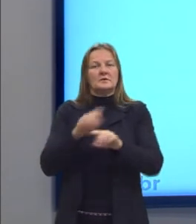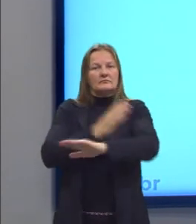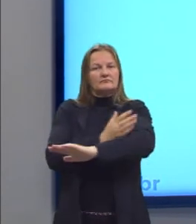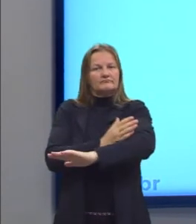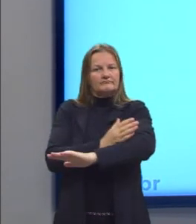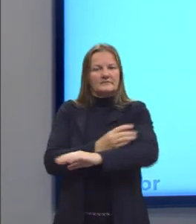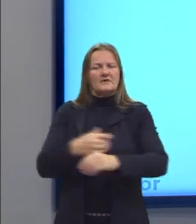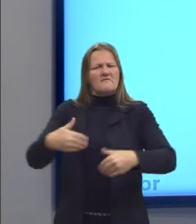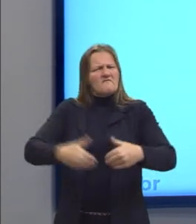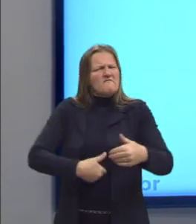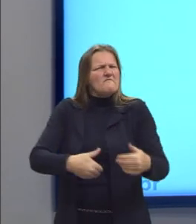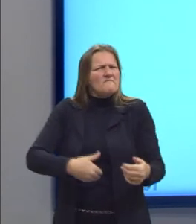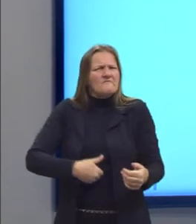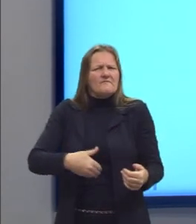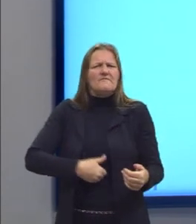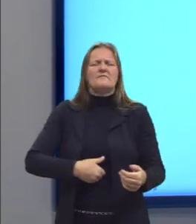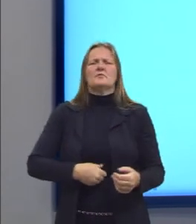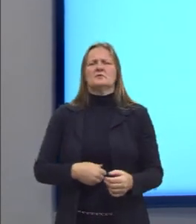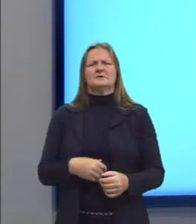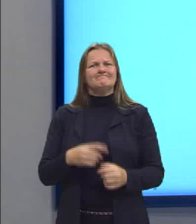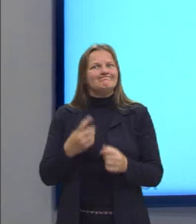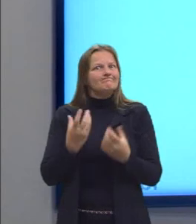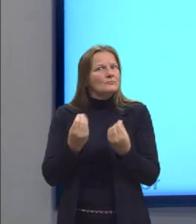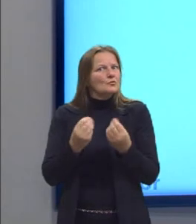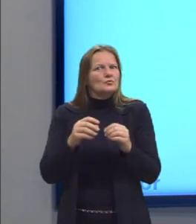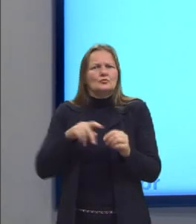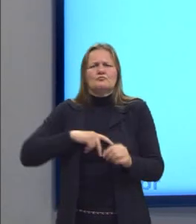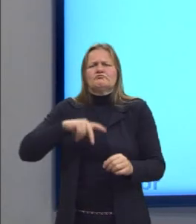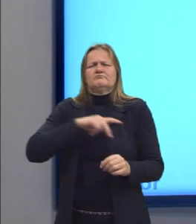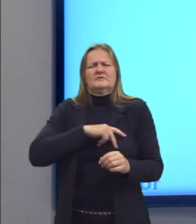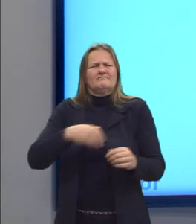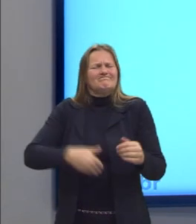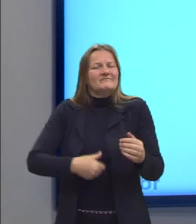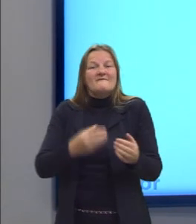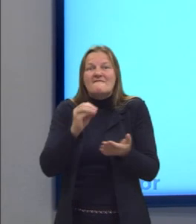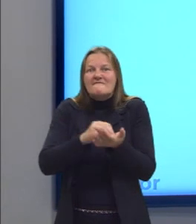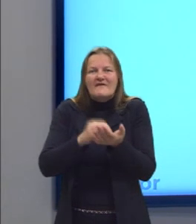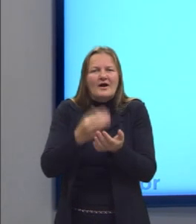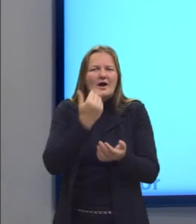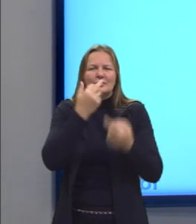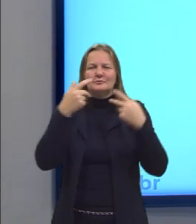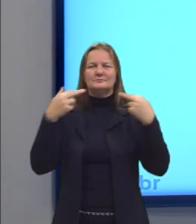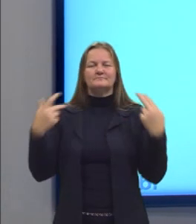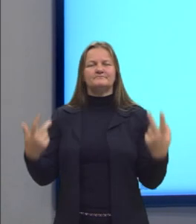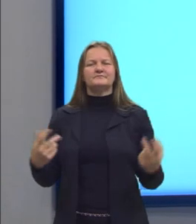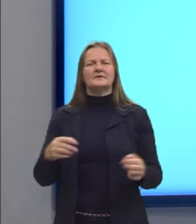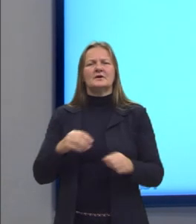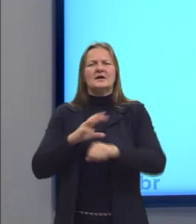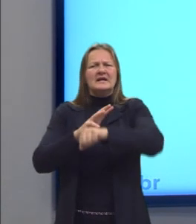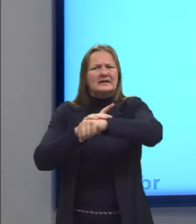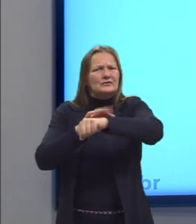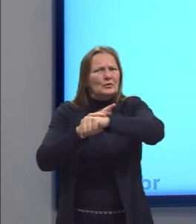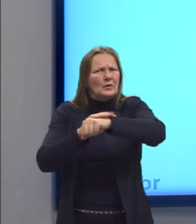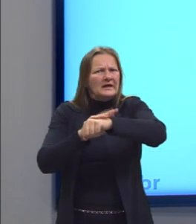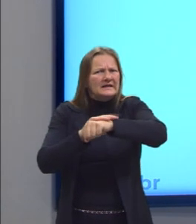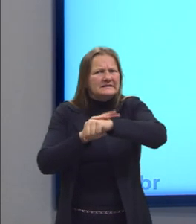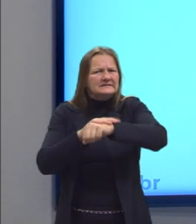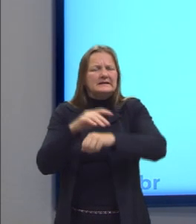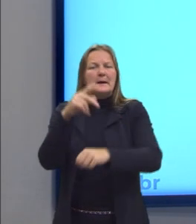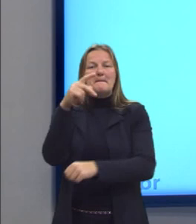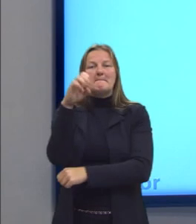média né fome ocorrem grandes períodos de muita fome e falta de alimentação a peste negra a peste negra que dizimou